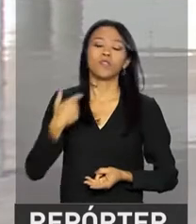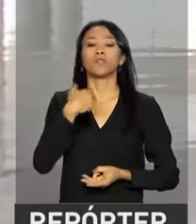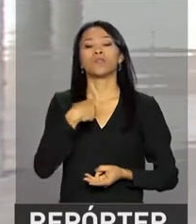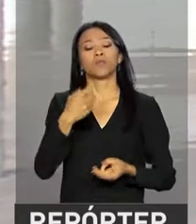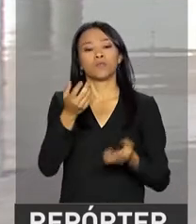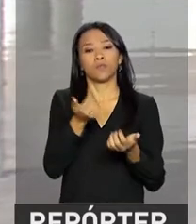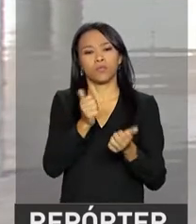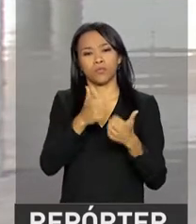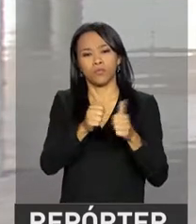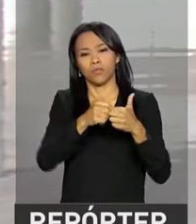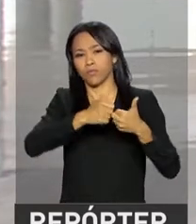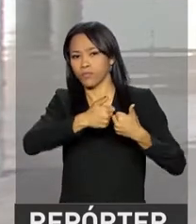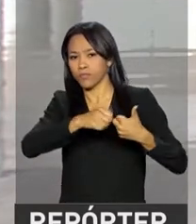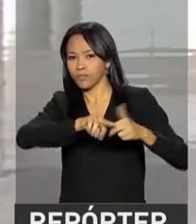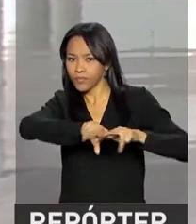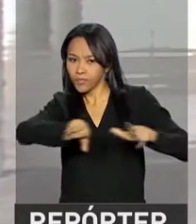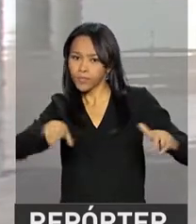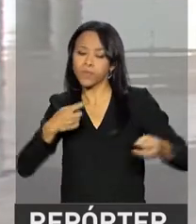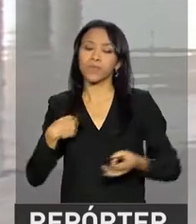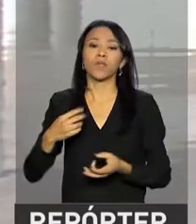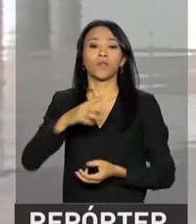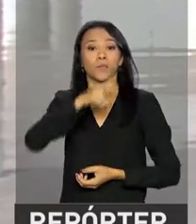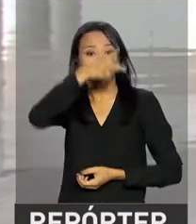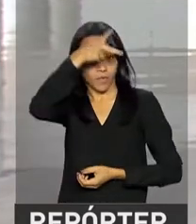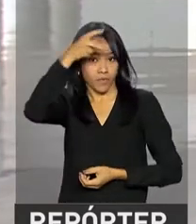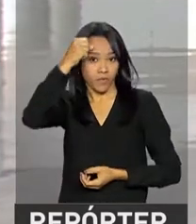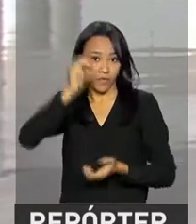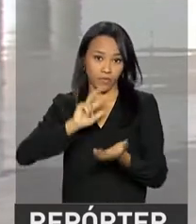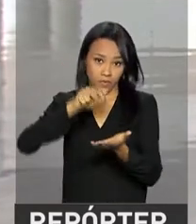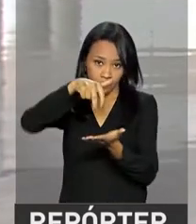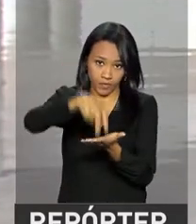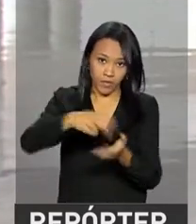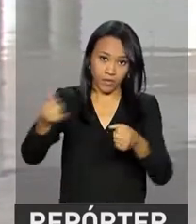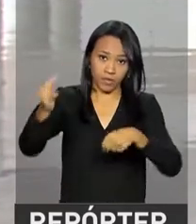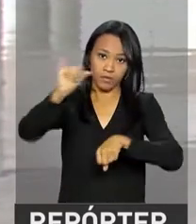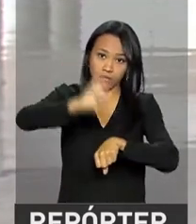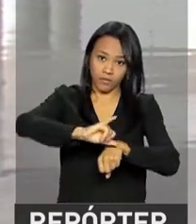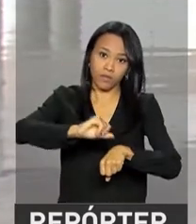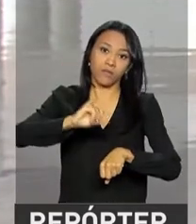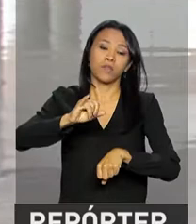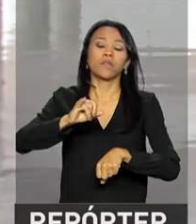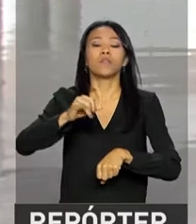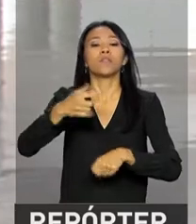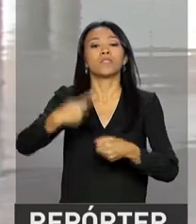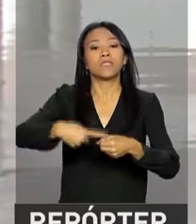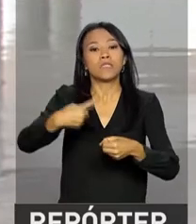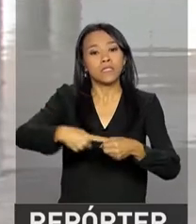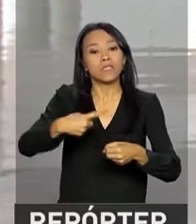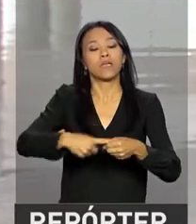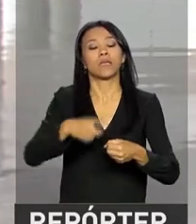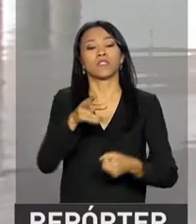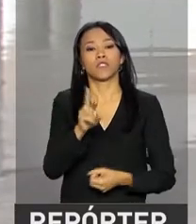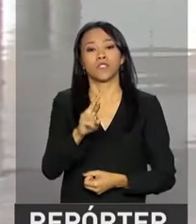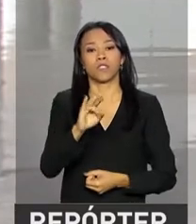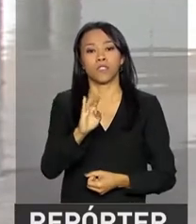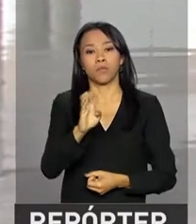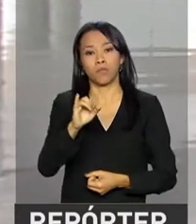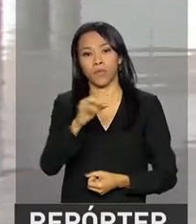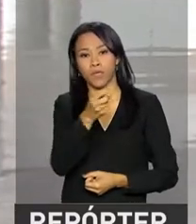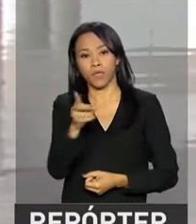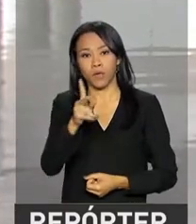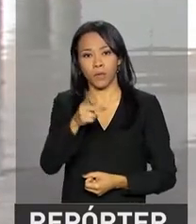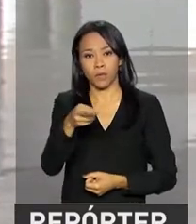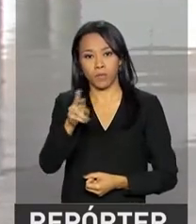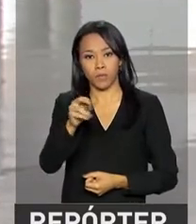quintella do prefeito de ribeirão preto é duarte nogueira e de políticos da região bom o projeto